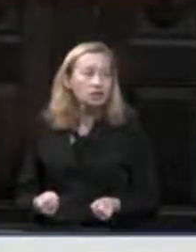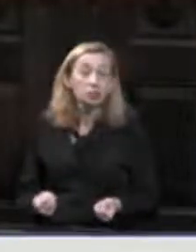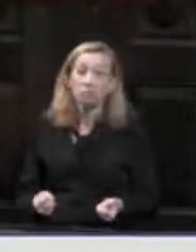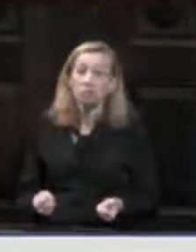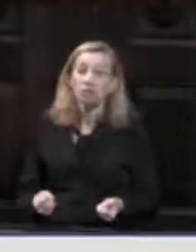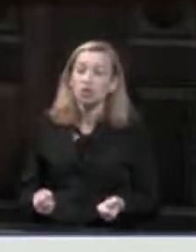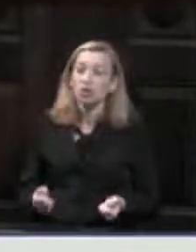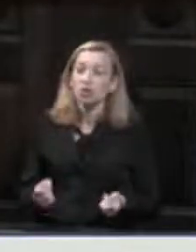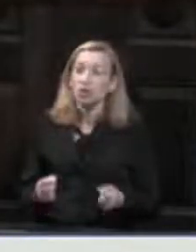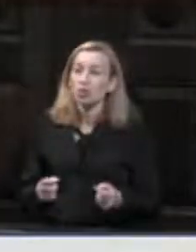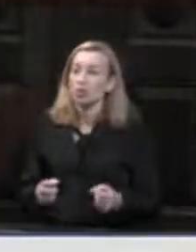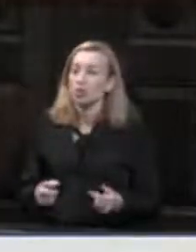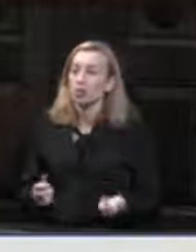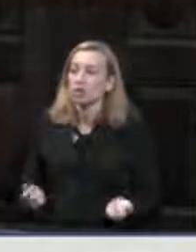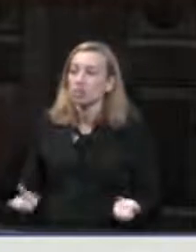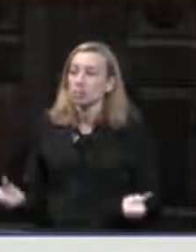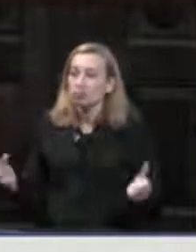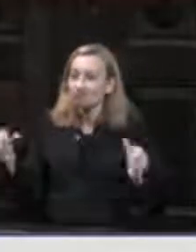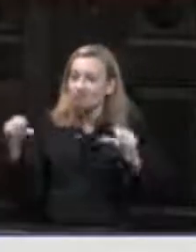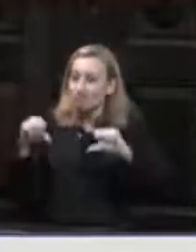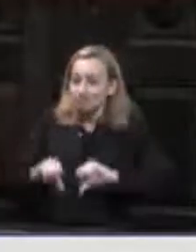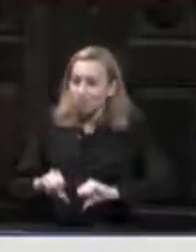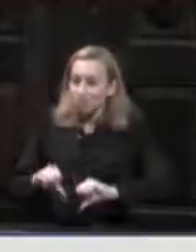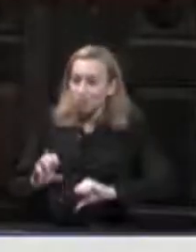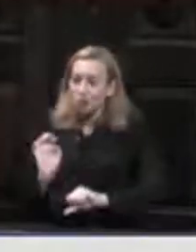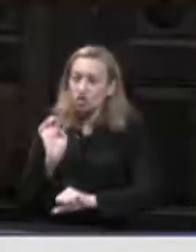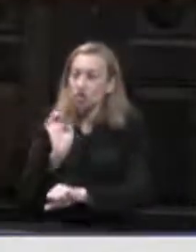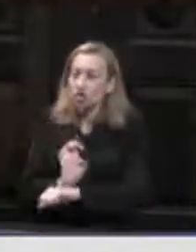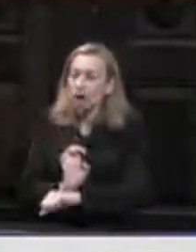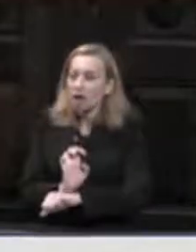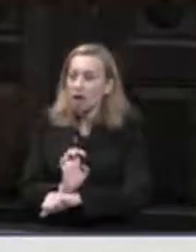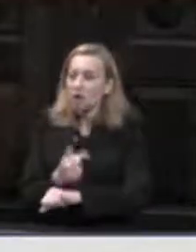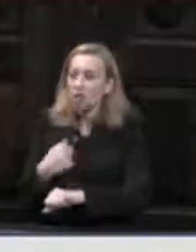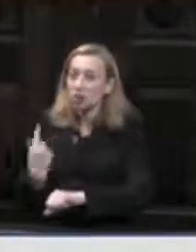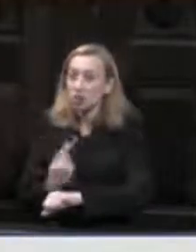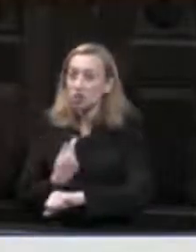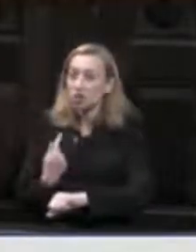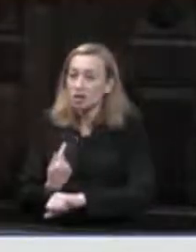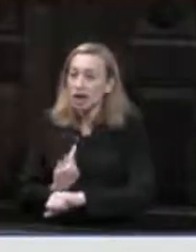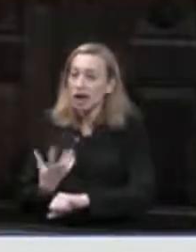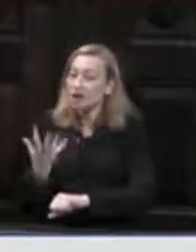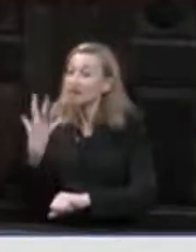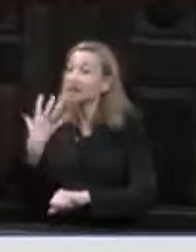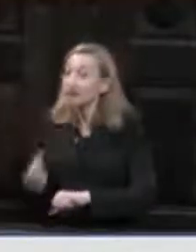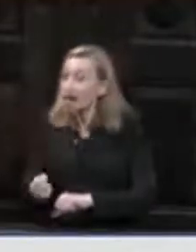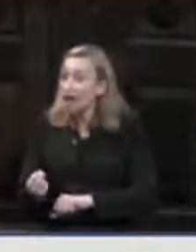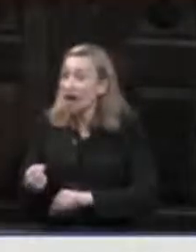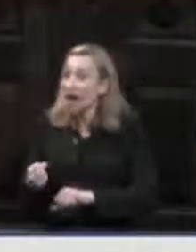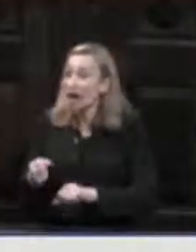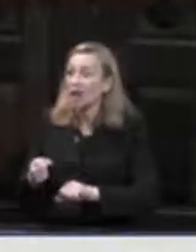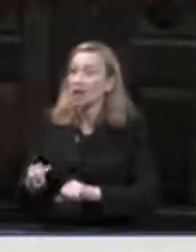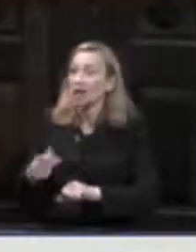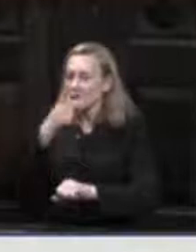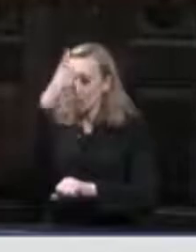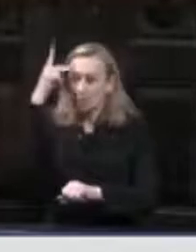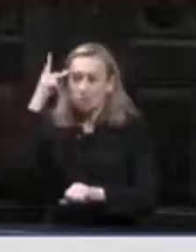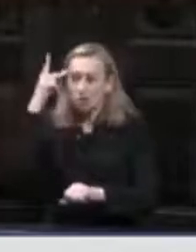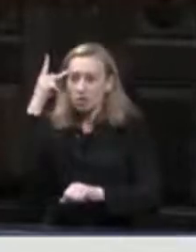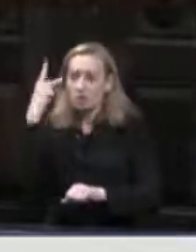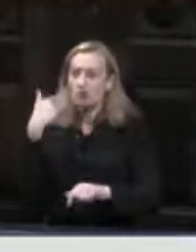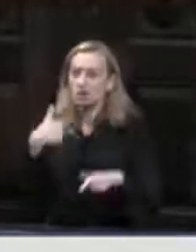a segurança desses que estão aqui, que a gente autorize que eles andem armados para se defenderem.